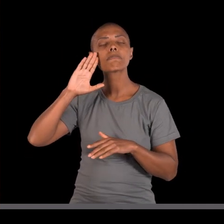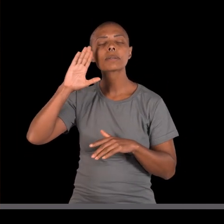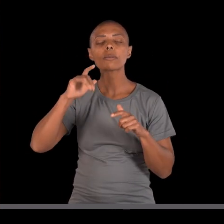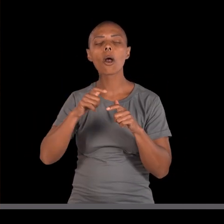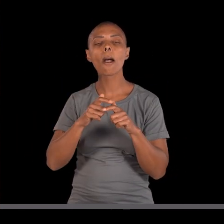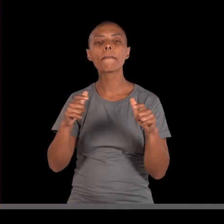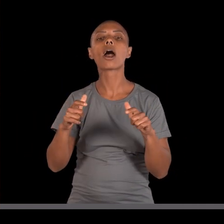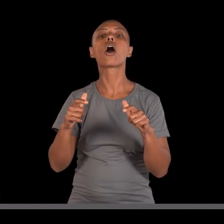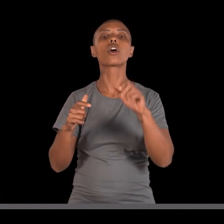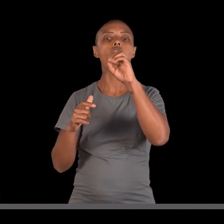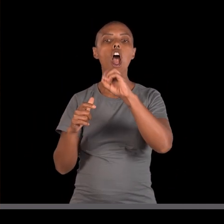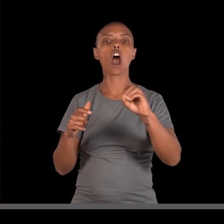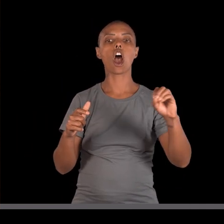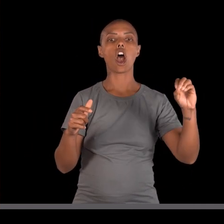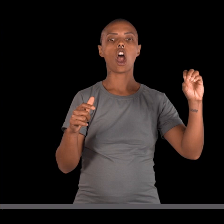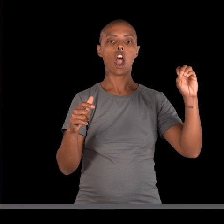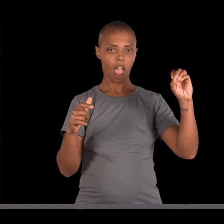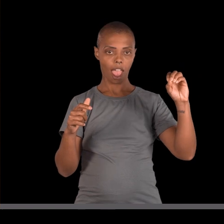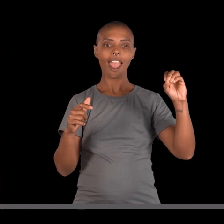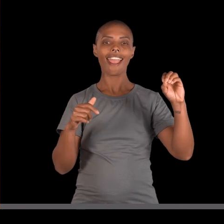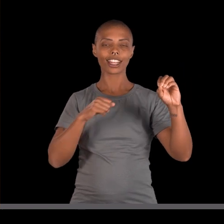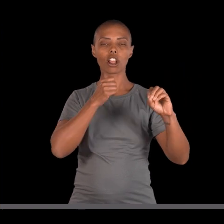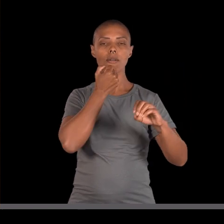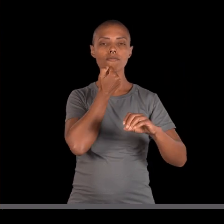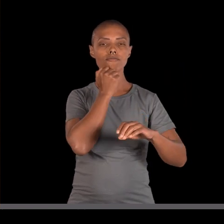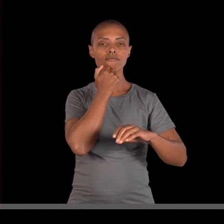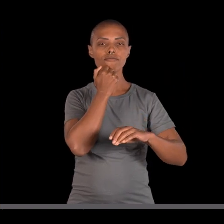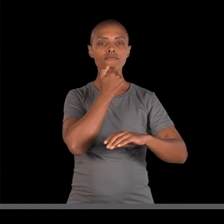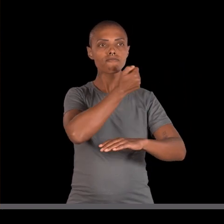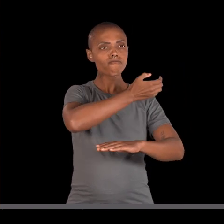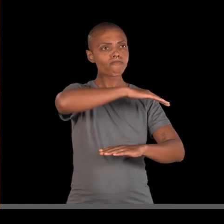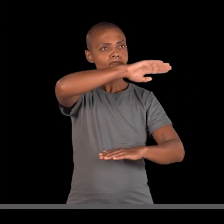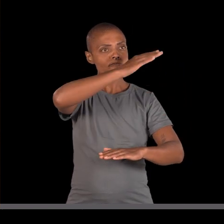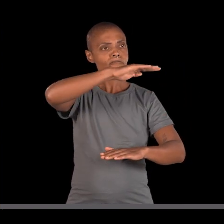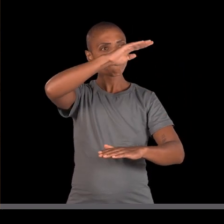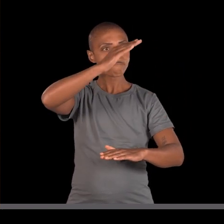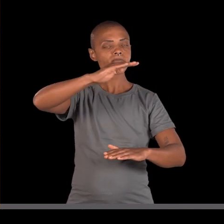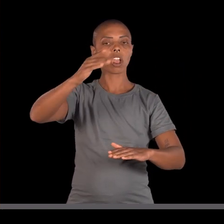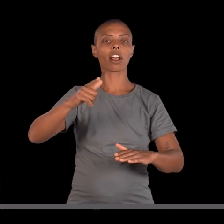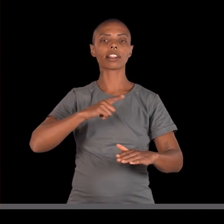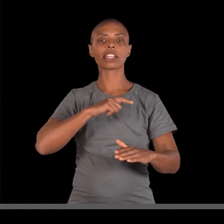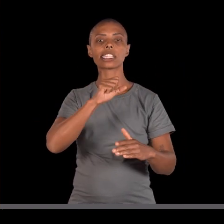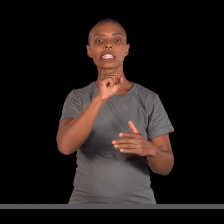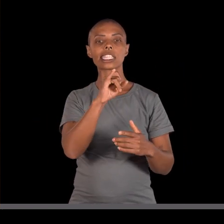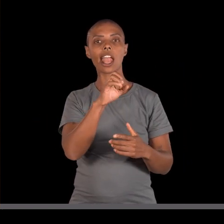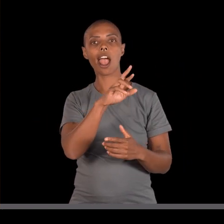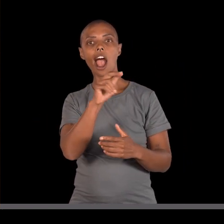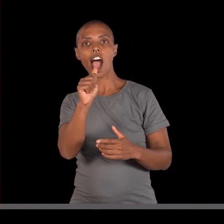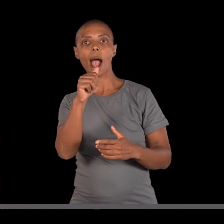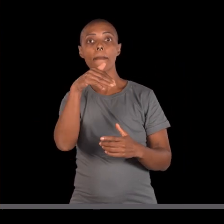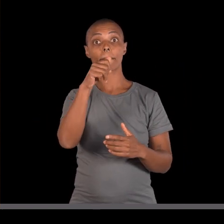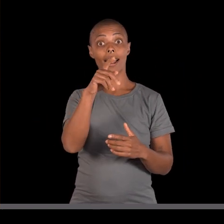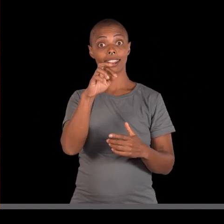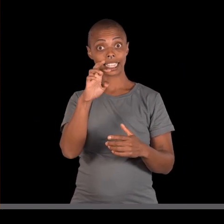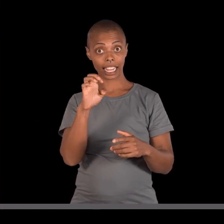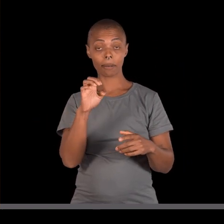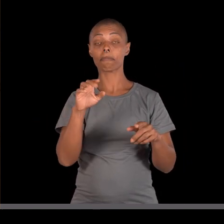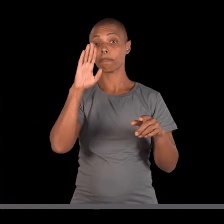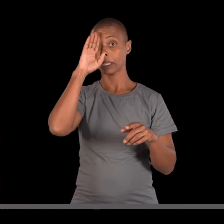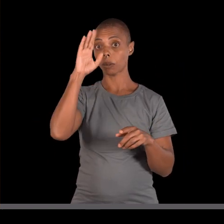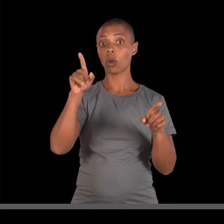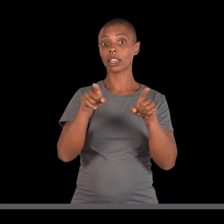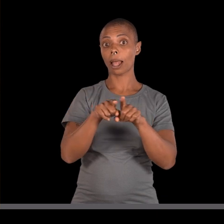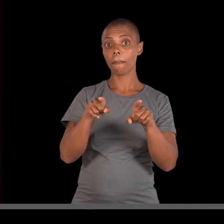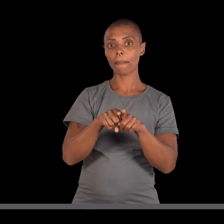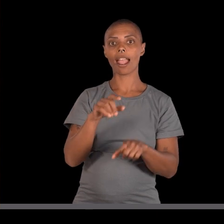na costa oeste. Tá? Você vai pegar então as montanhas rochosas, a Serra Madre e a